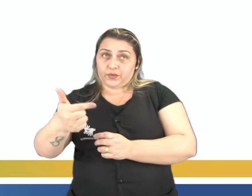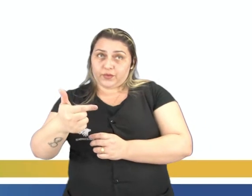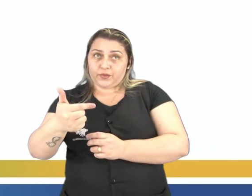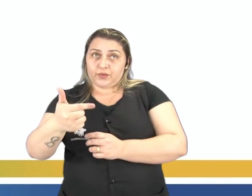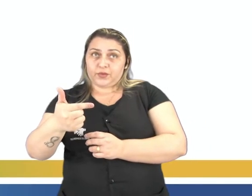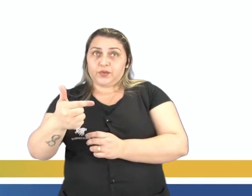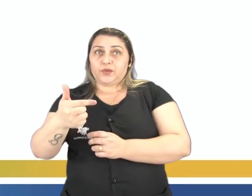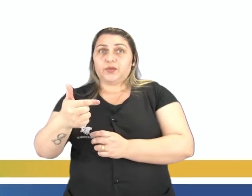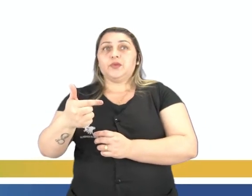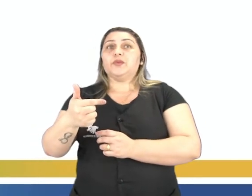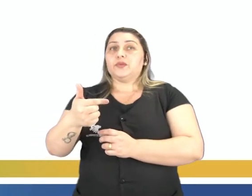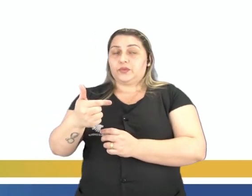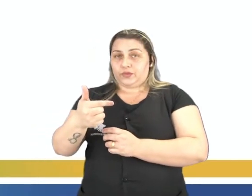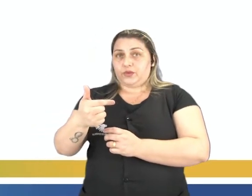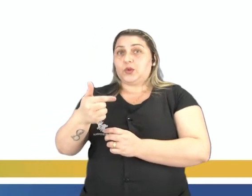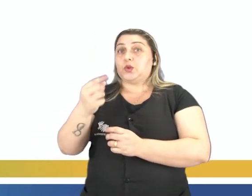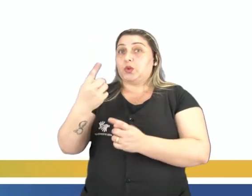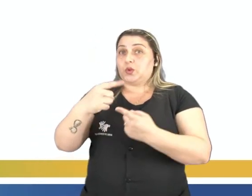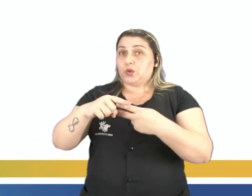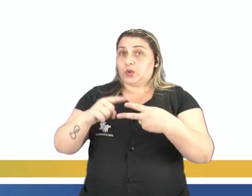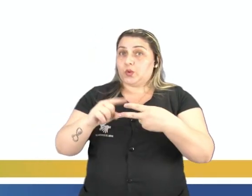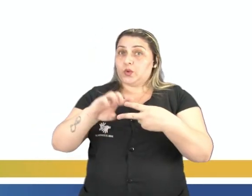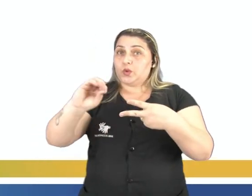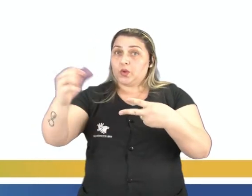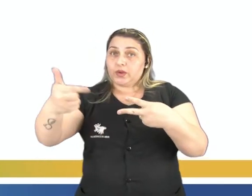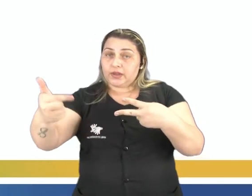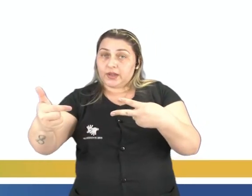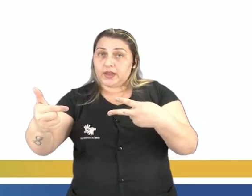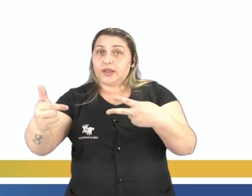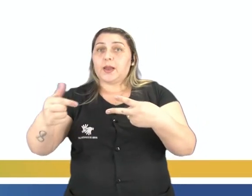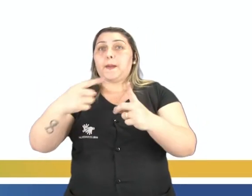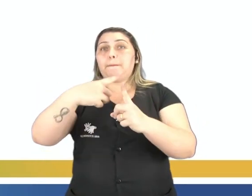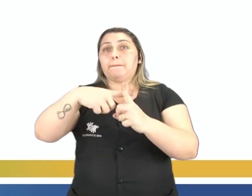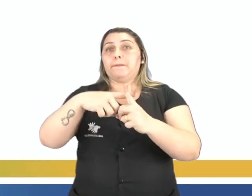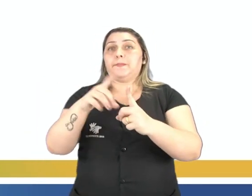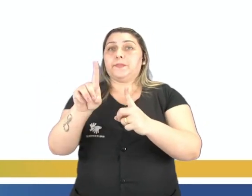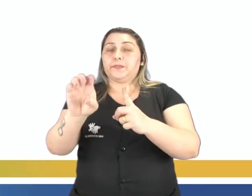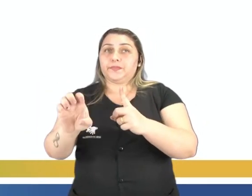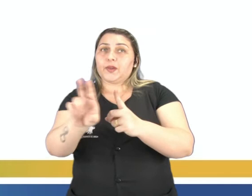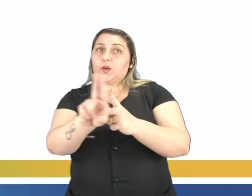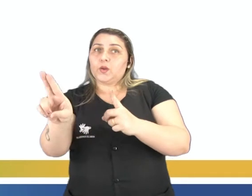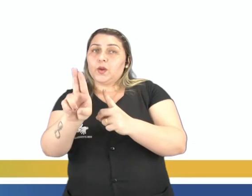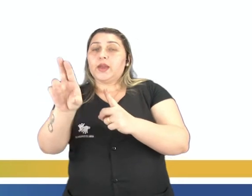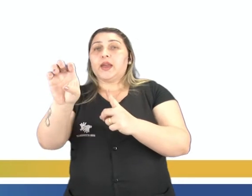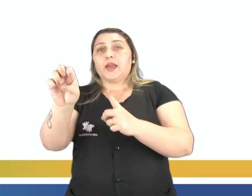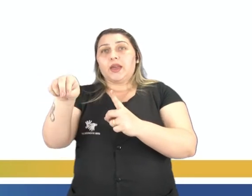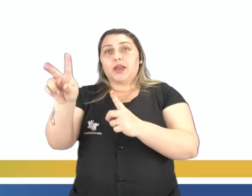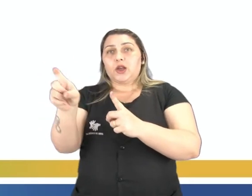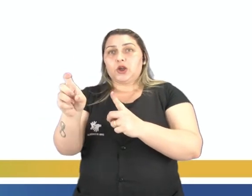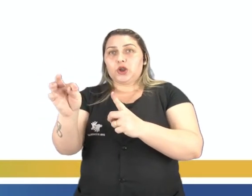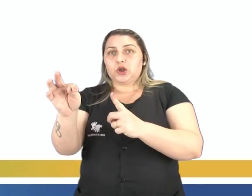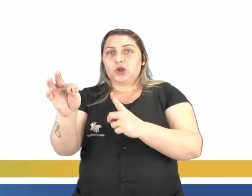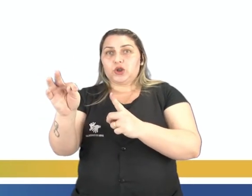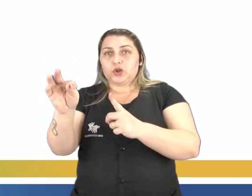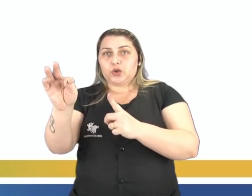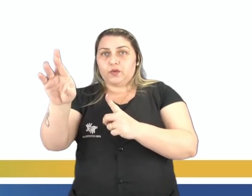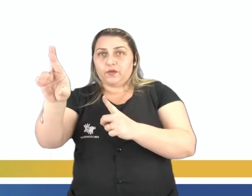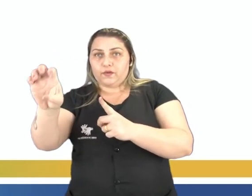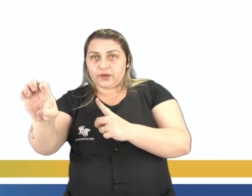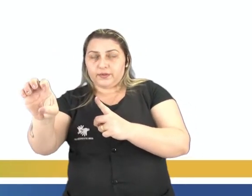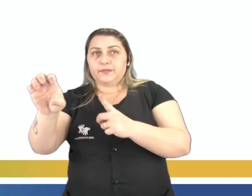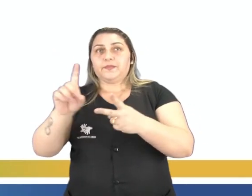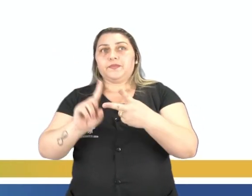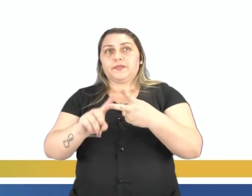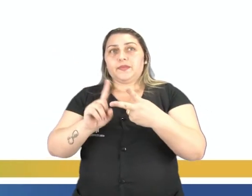ó, dióxido, porque tem 2 oxigênio, preposição de, e o nome do elemento químico, enxofre. Nós temos